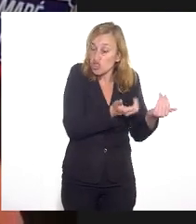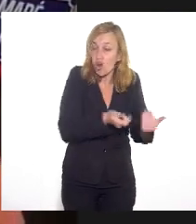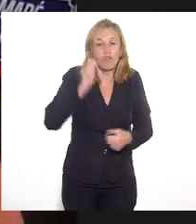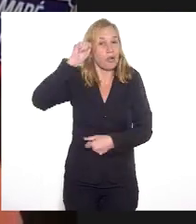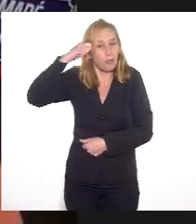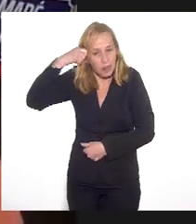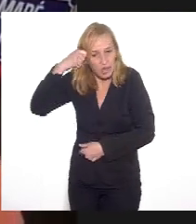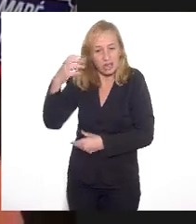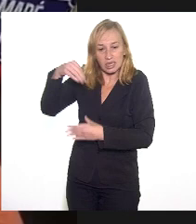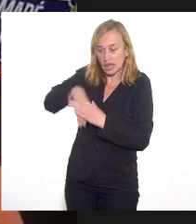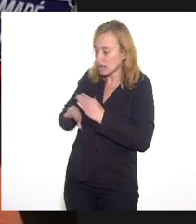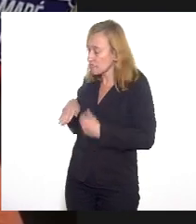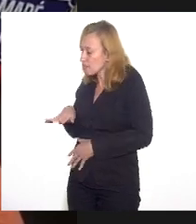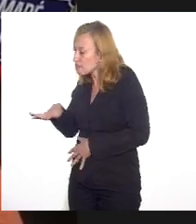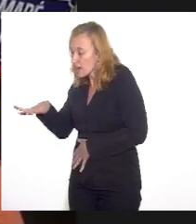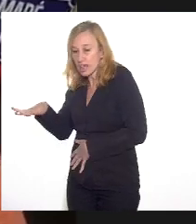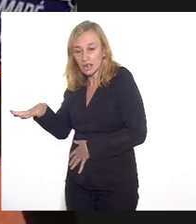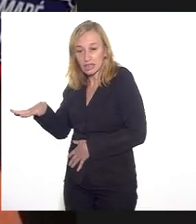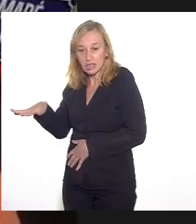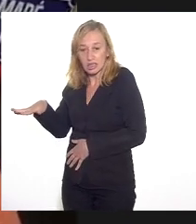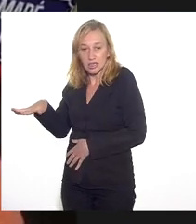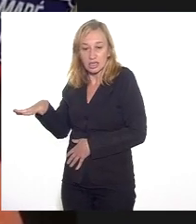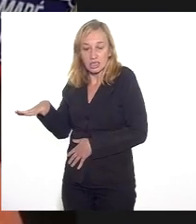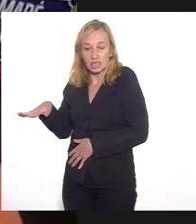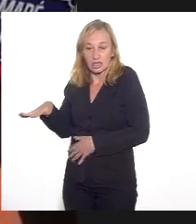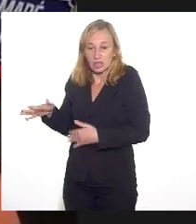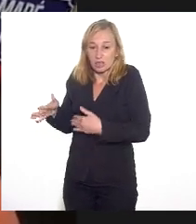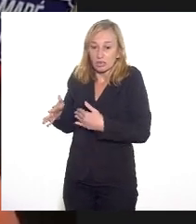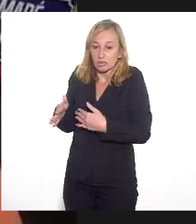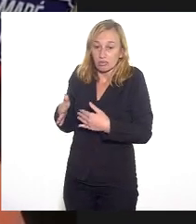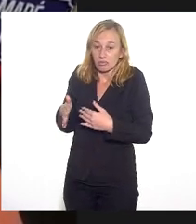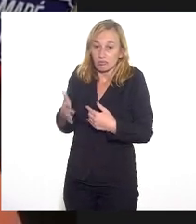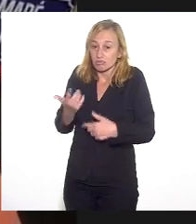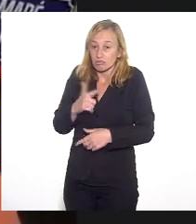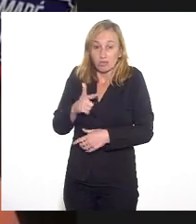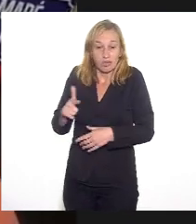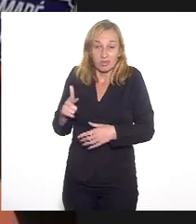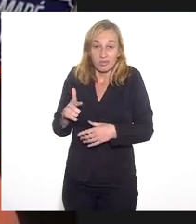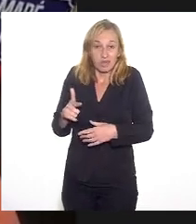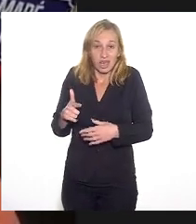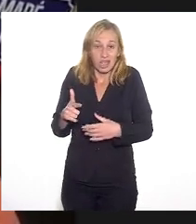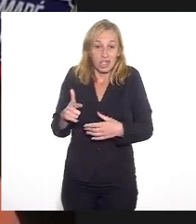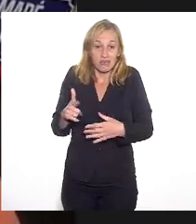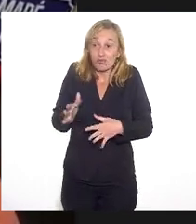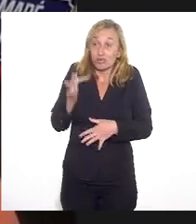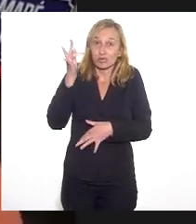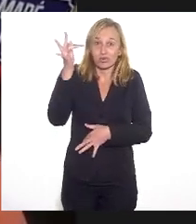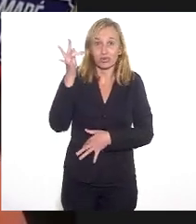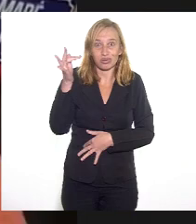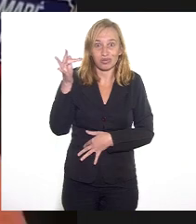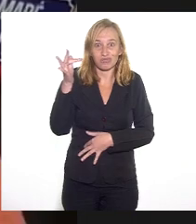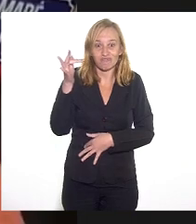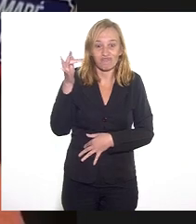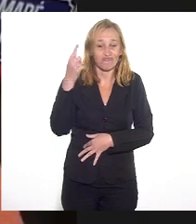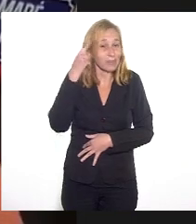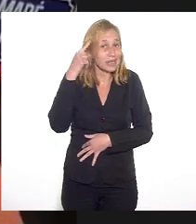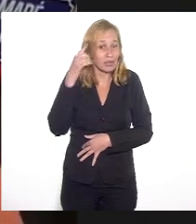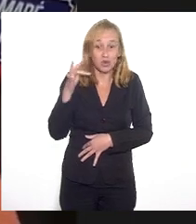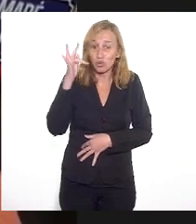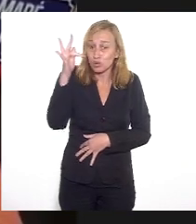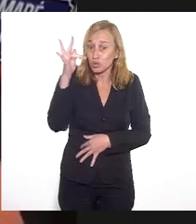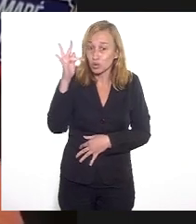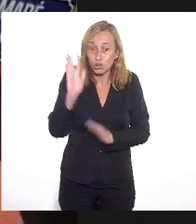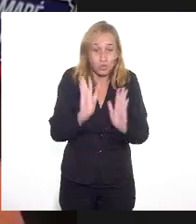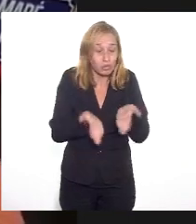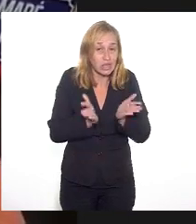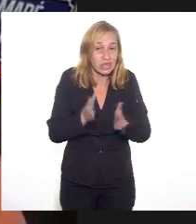que estão na favela e na periferia que ficam sem qualquer condição de ter uma perspectiva de futuro ou uma perspectiva de